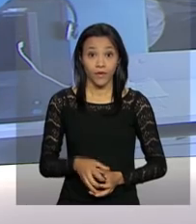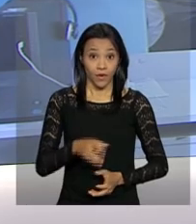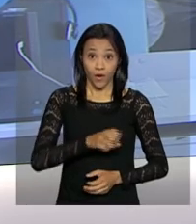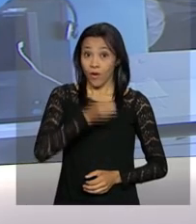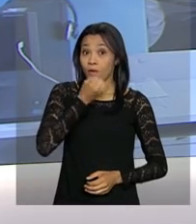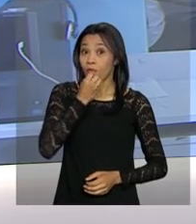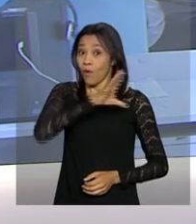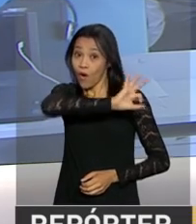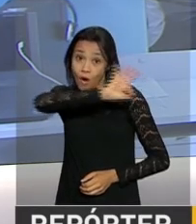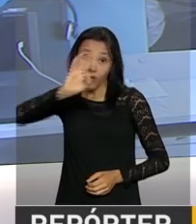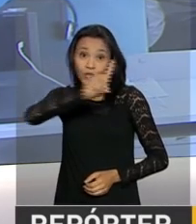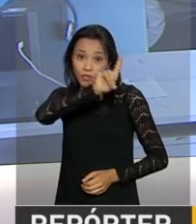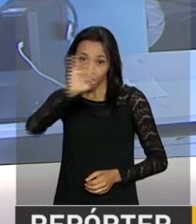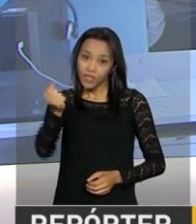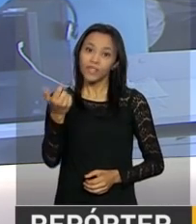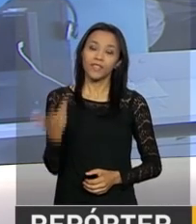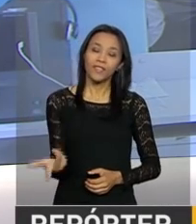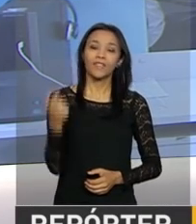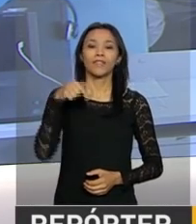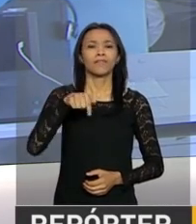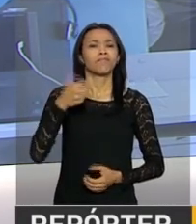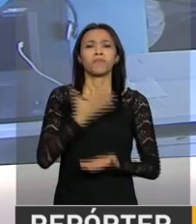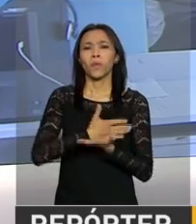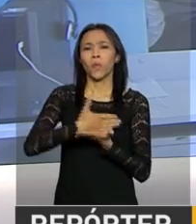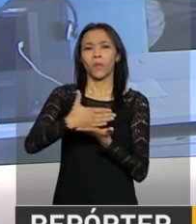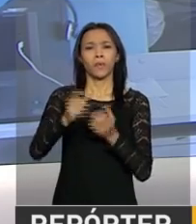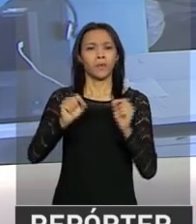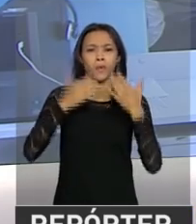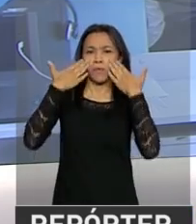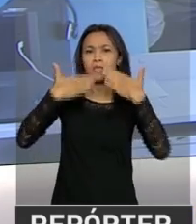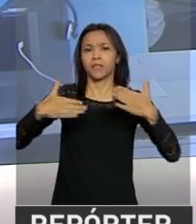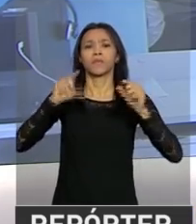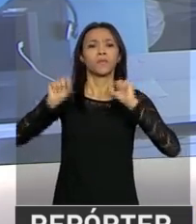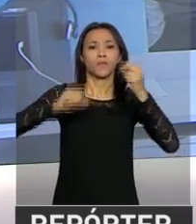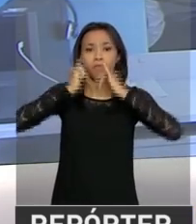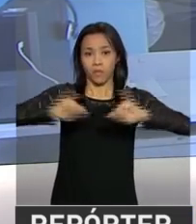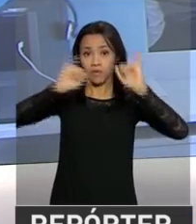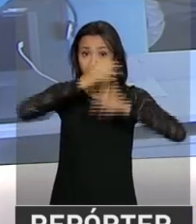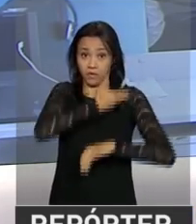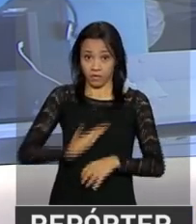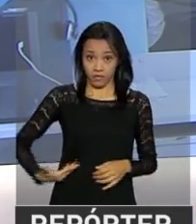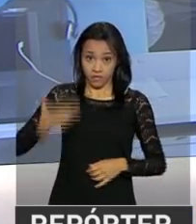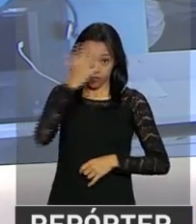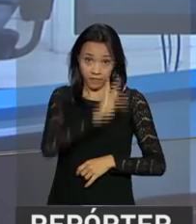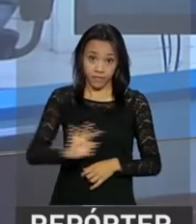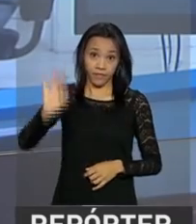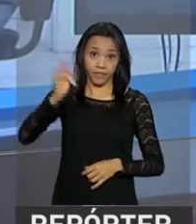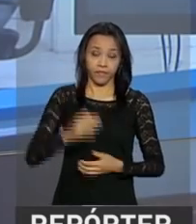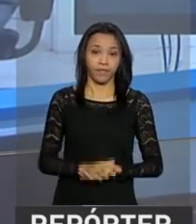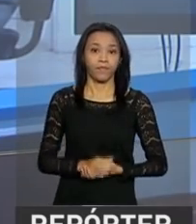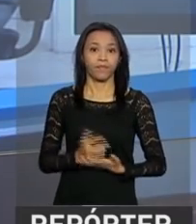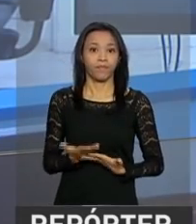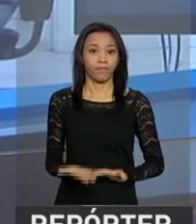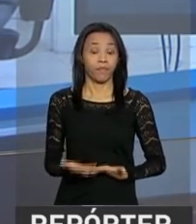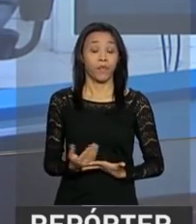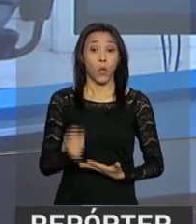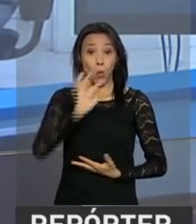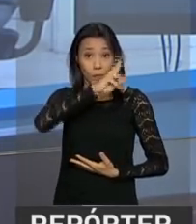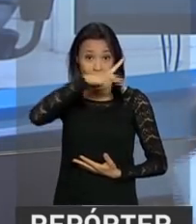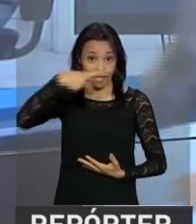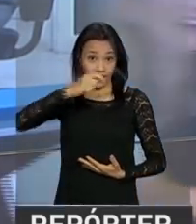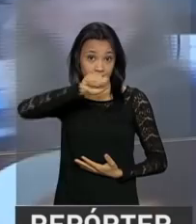Olá, um ótimo dia para você. O repórter NBR está no ar com as notícias do governo federal. O presidente